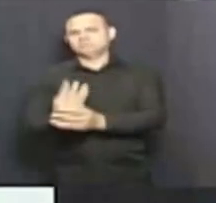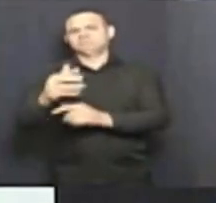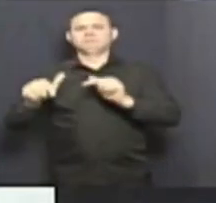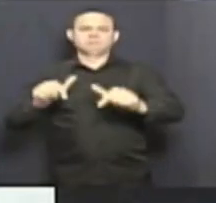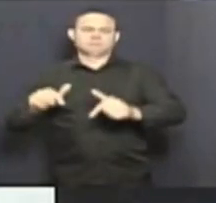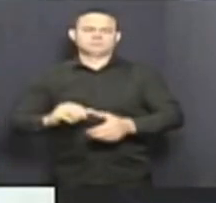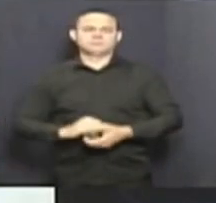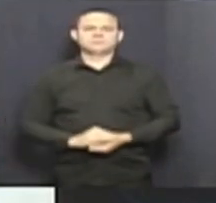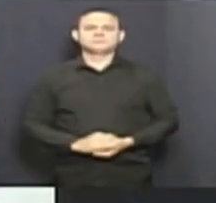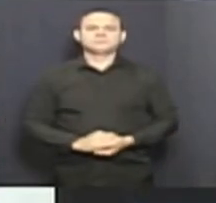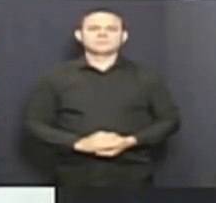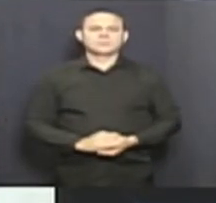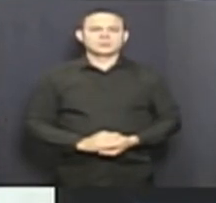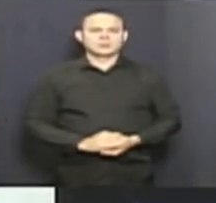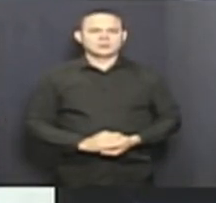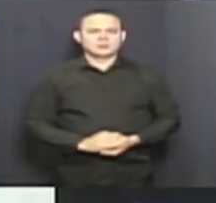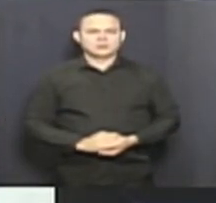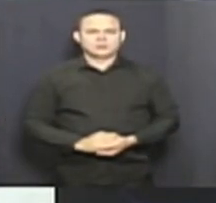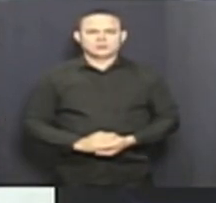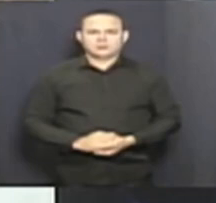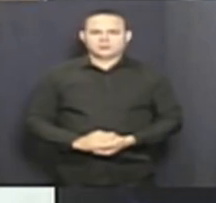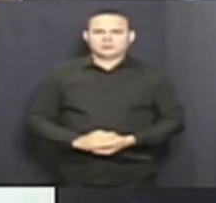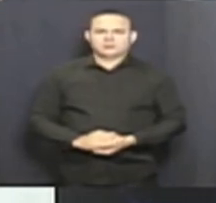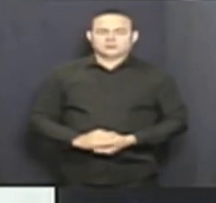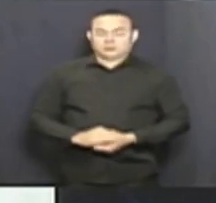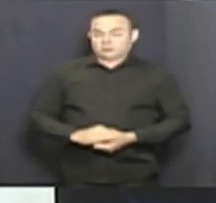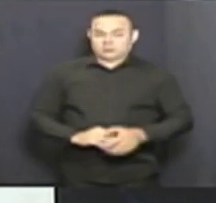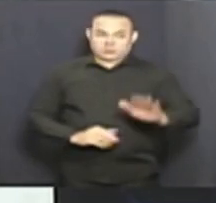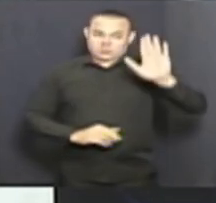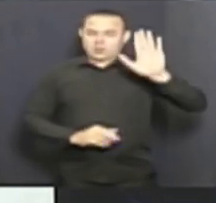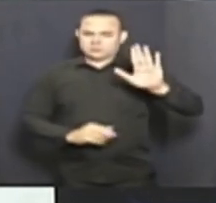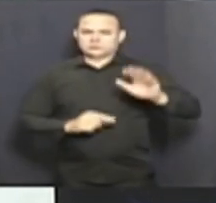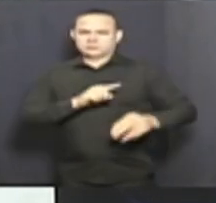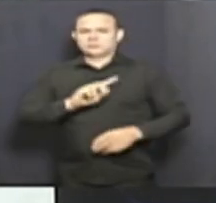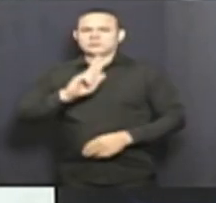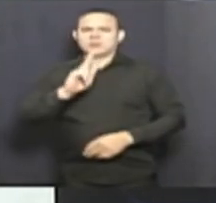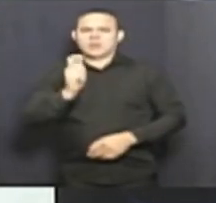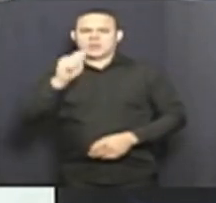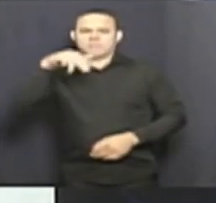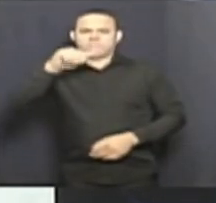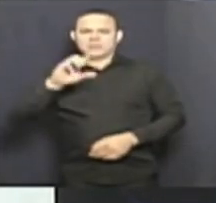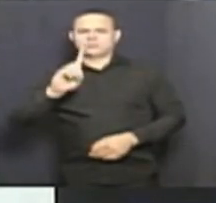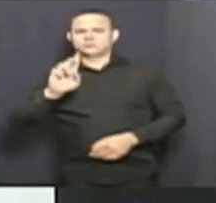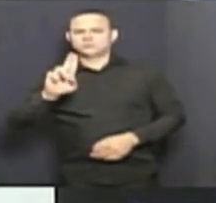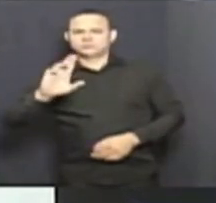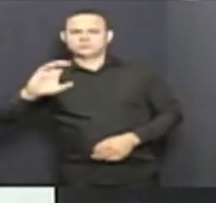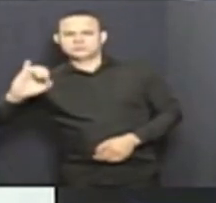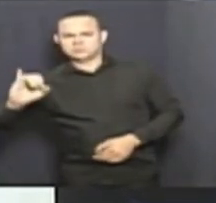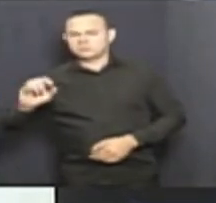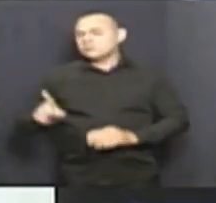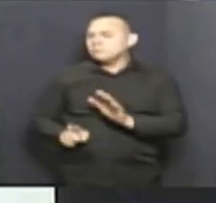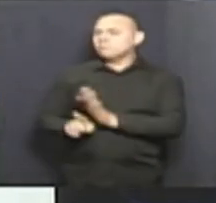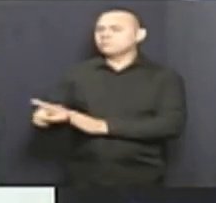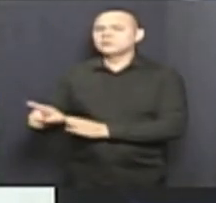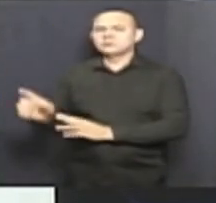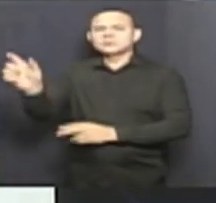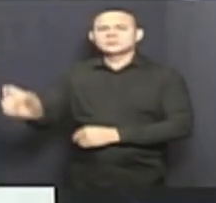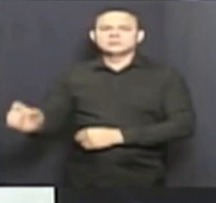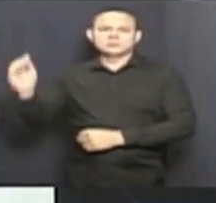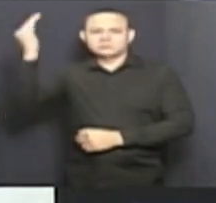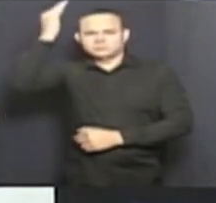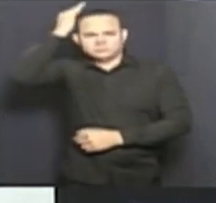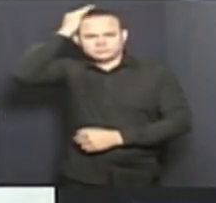candidatura do senhor mesmo fazer a próxima pergunta para o candidato reinaldo azambuja